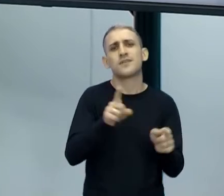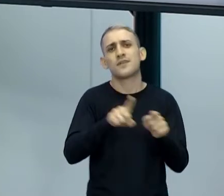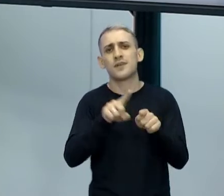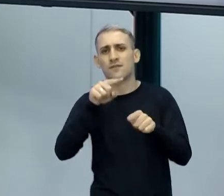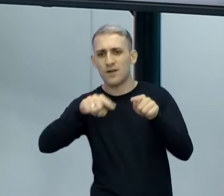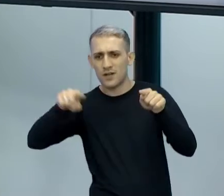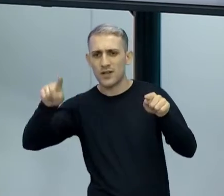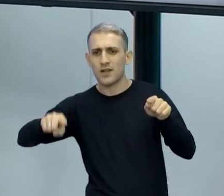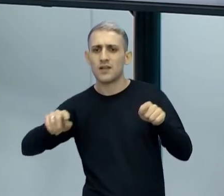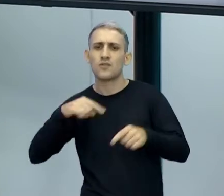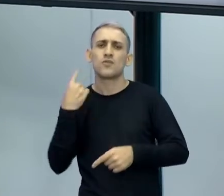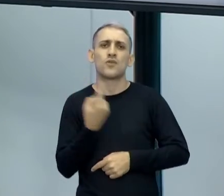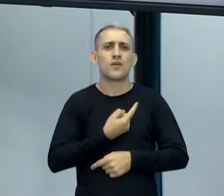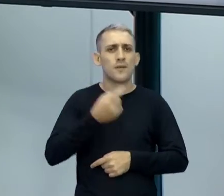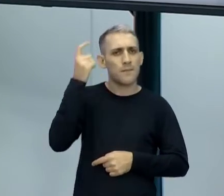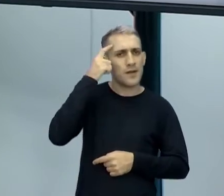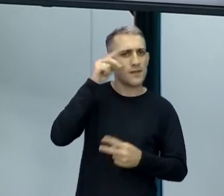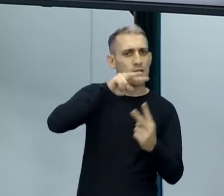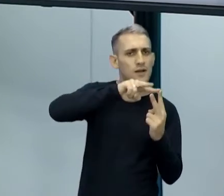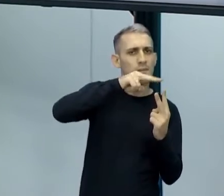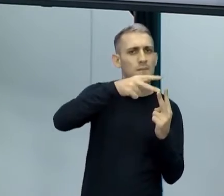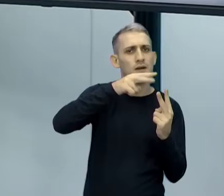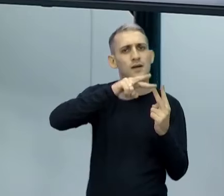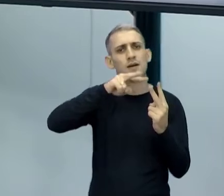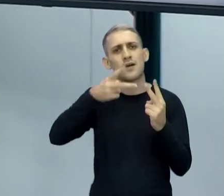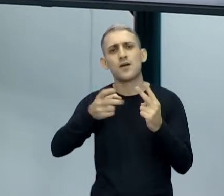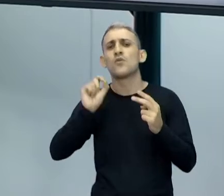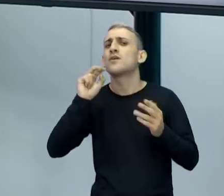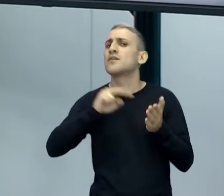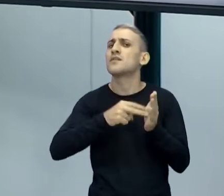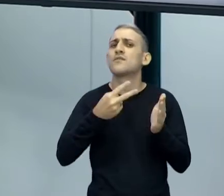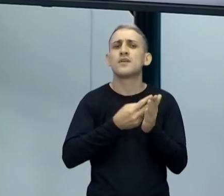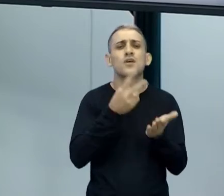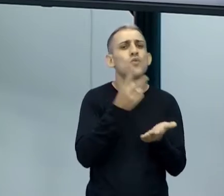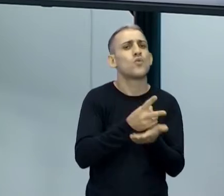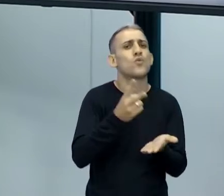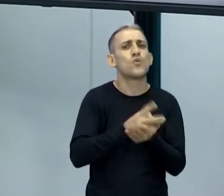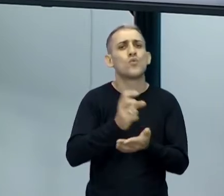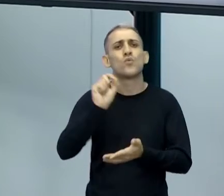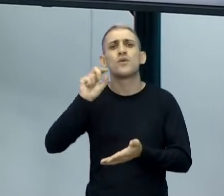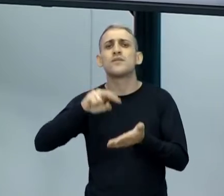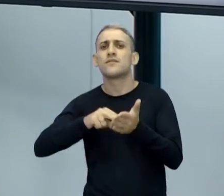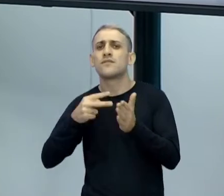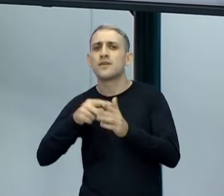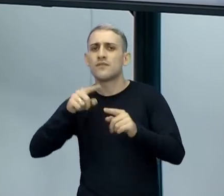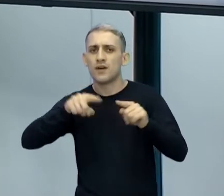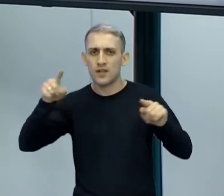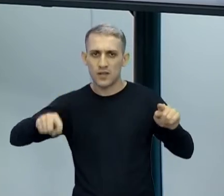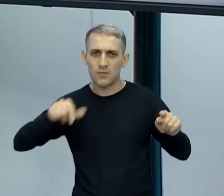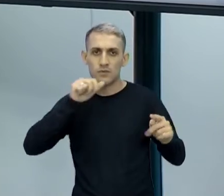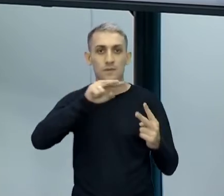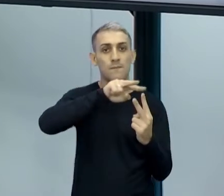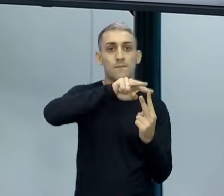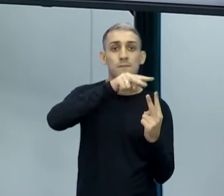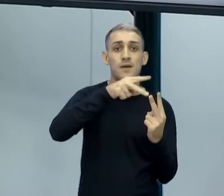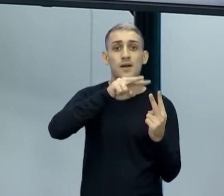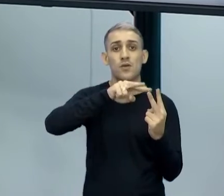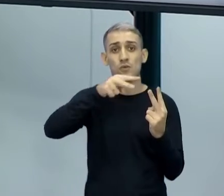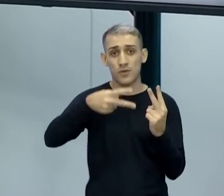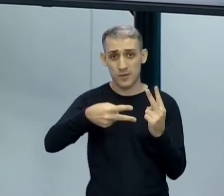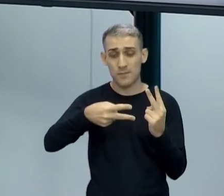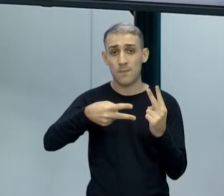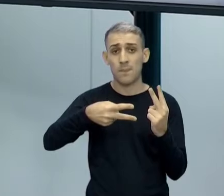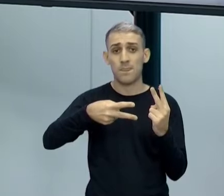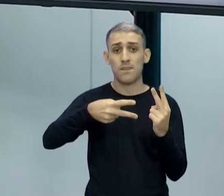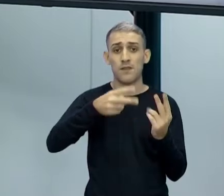Então, quando você pensa no par ou ímpar, o que seria constante? O que seria variável? No caso do par ou ímpar, a